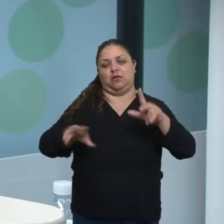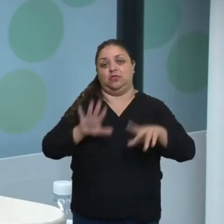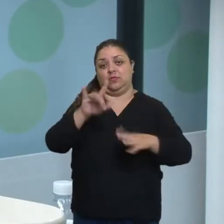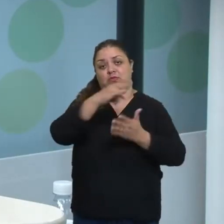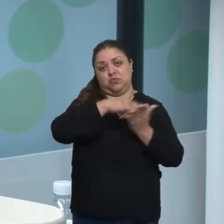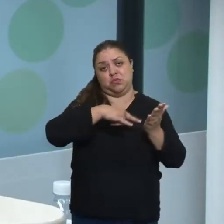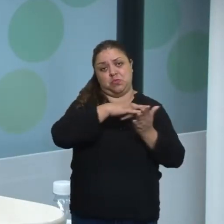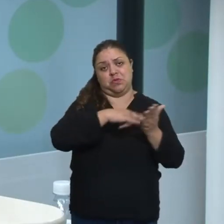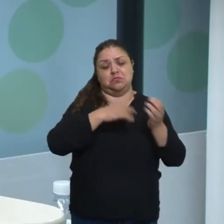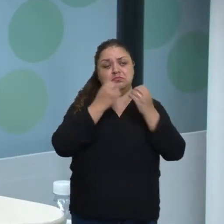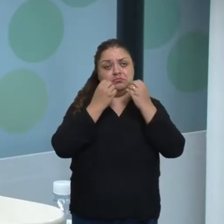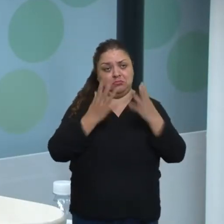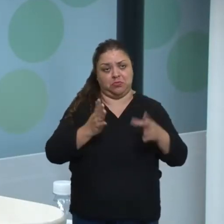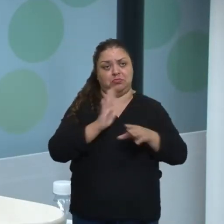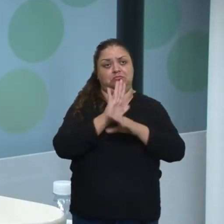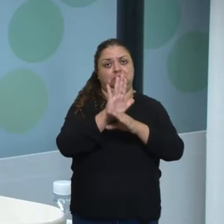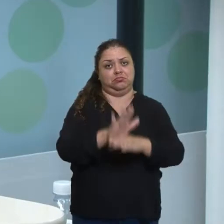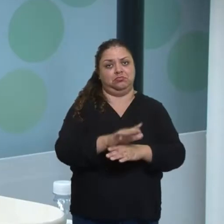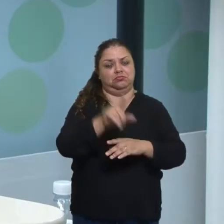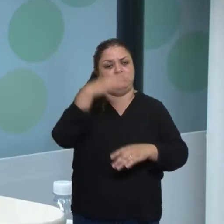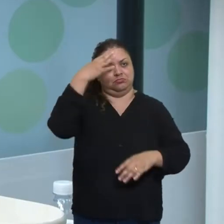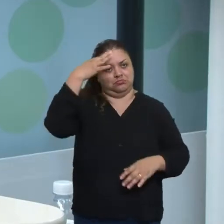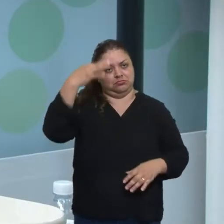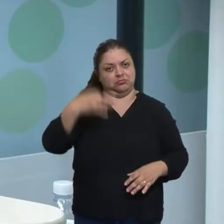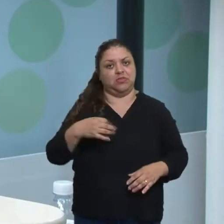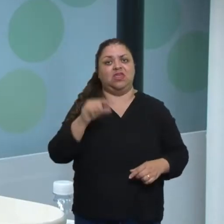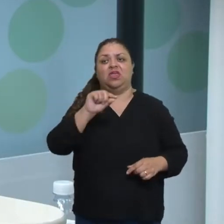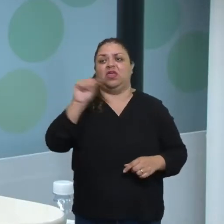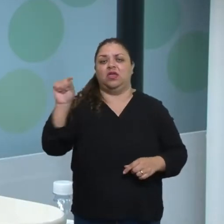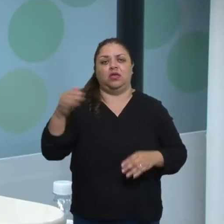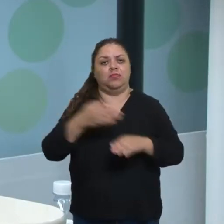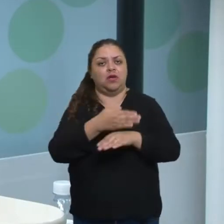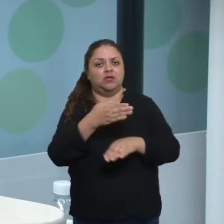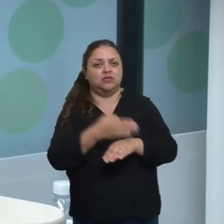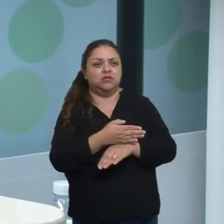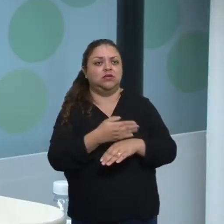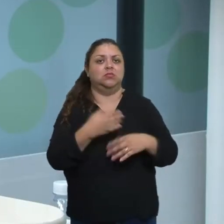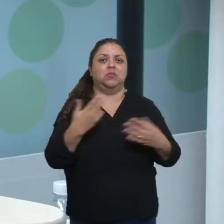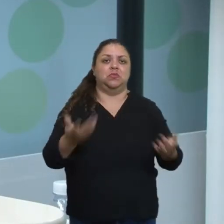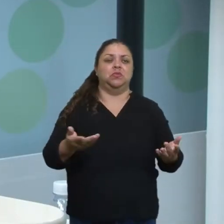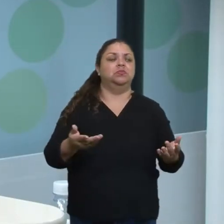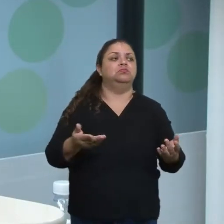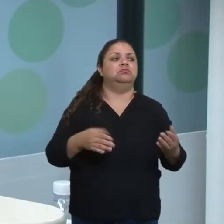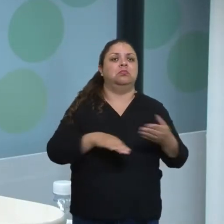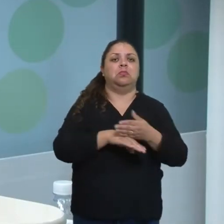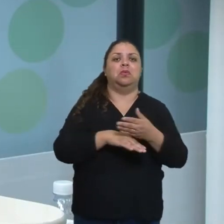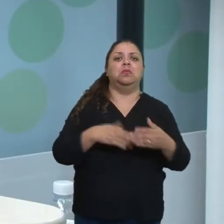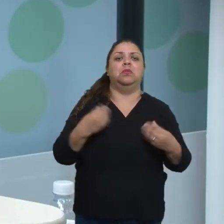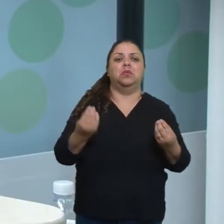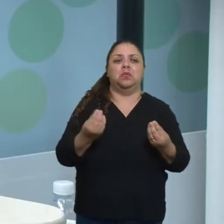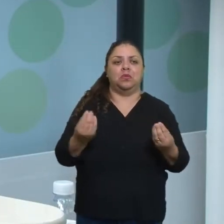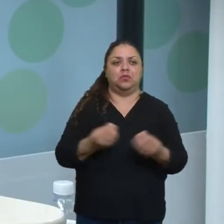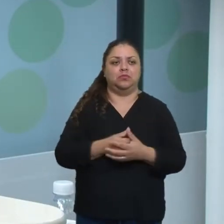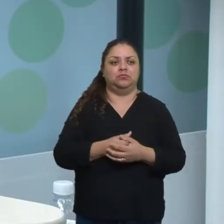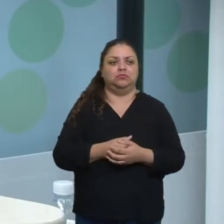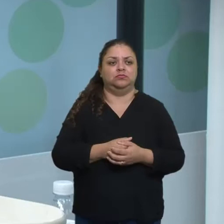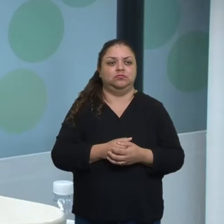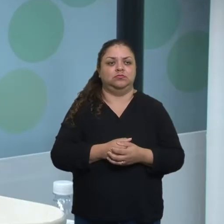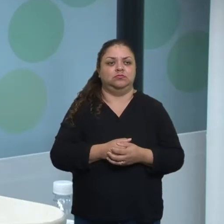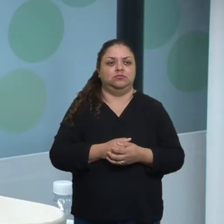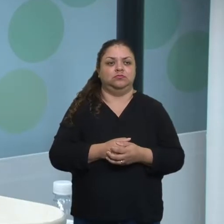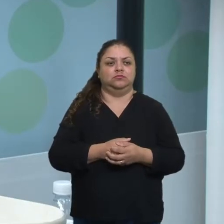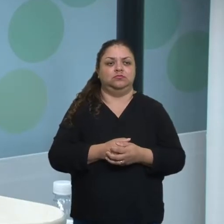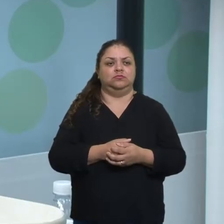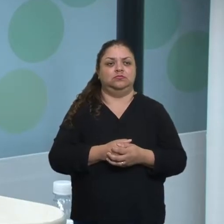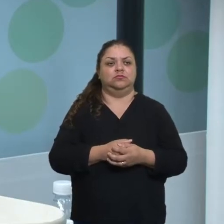ele contribui a entender Quem participar quando participar o momento né Essa